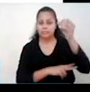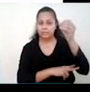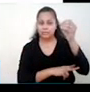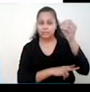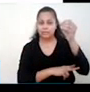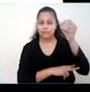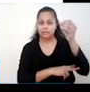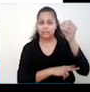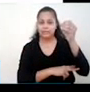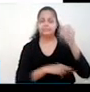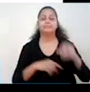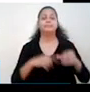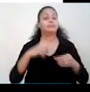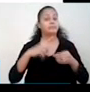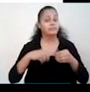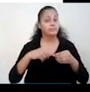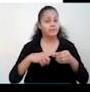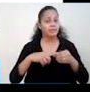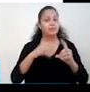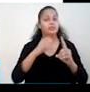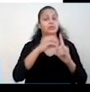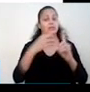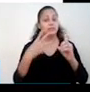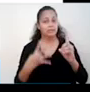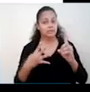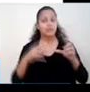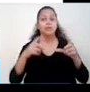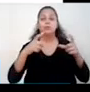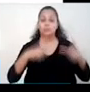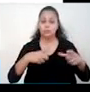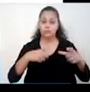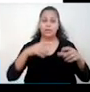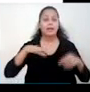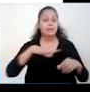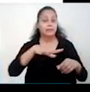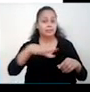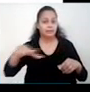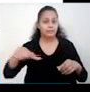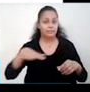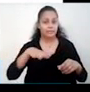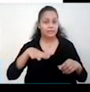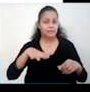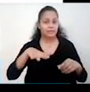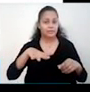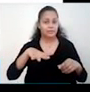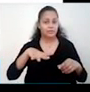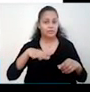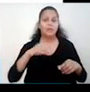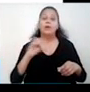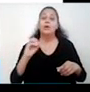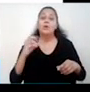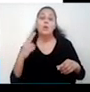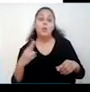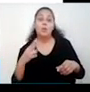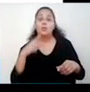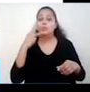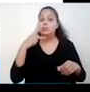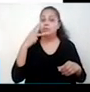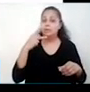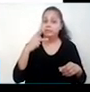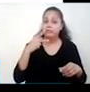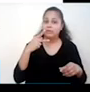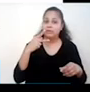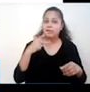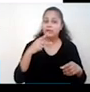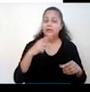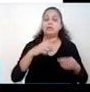sítio urbano de Aparecida, ela está dando descrições aí do lugar, da paisagem de Aparecida ou não? Está falando de algum aspecto de